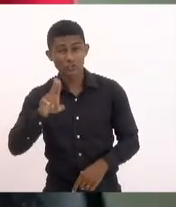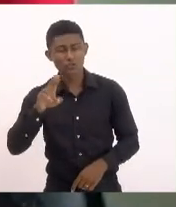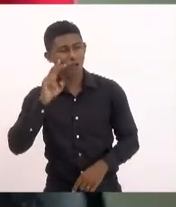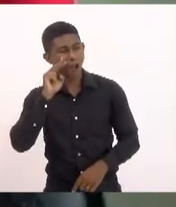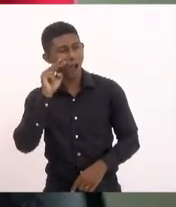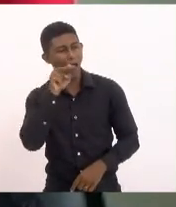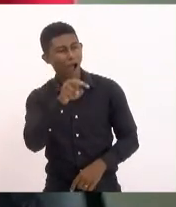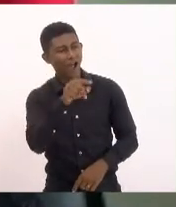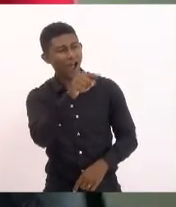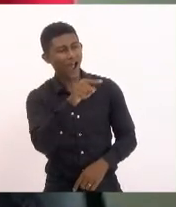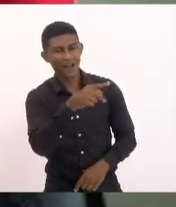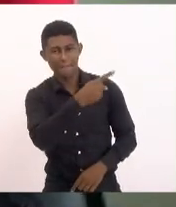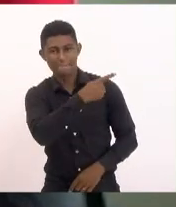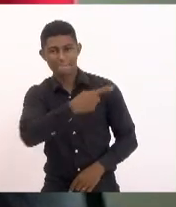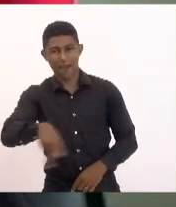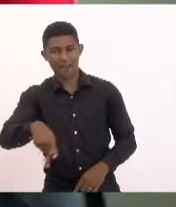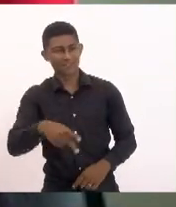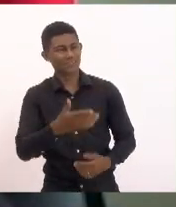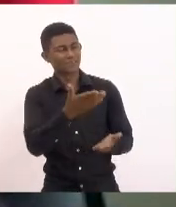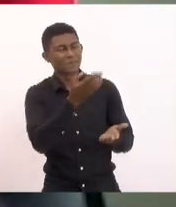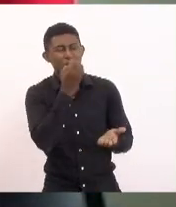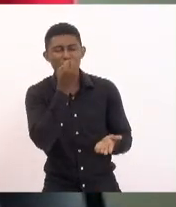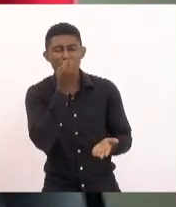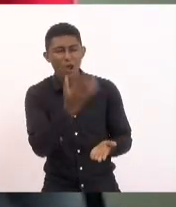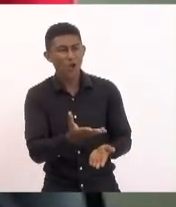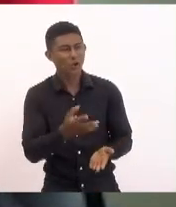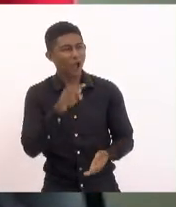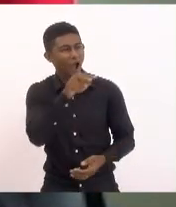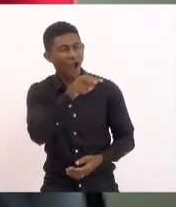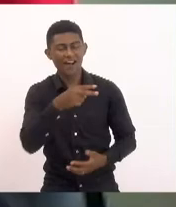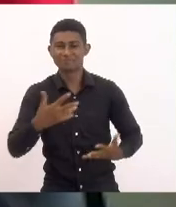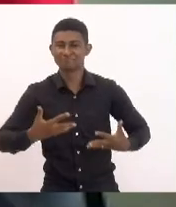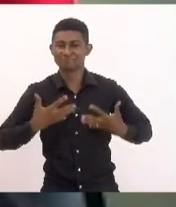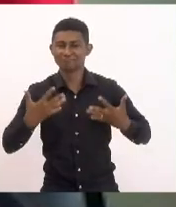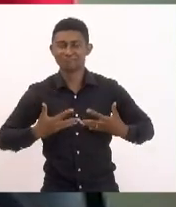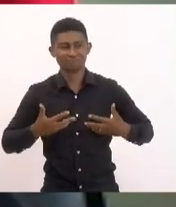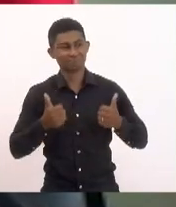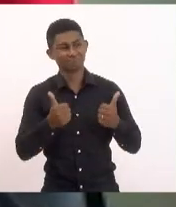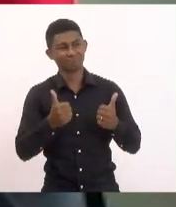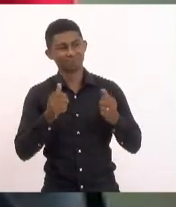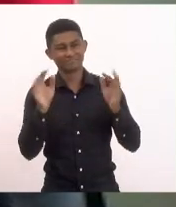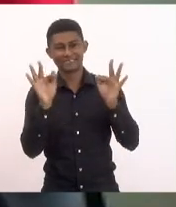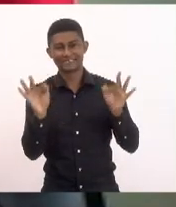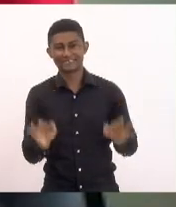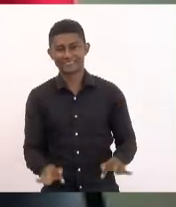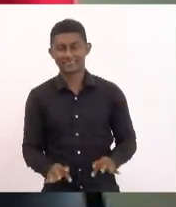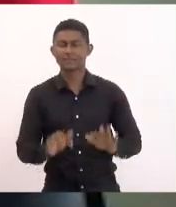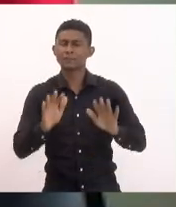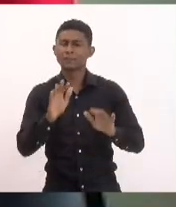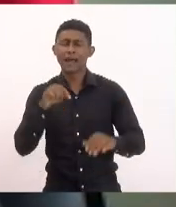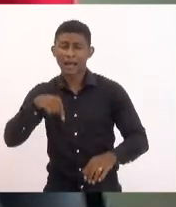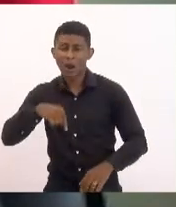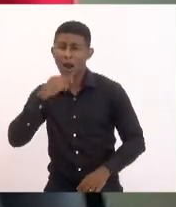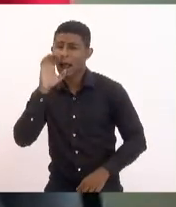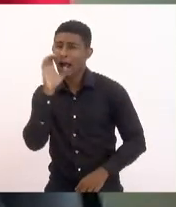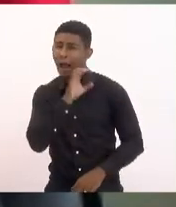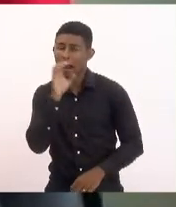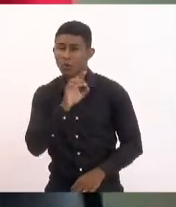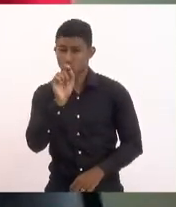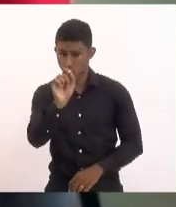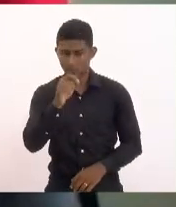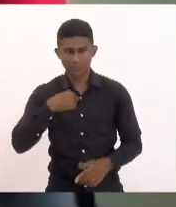à frente do expediente final, na presidência da nossa sessão, e rapidamente, né, fazer aqui alguma uma